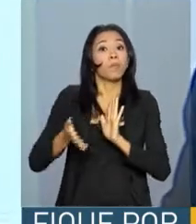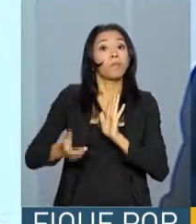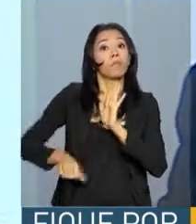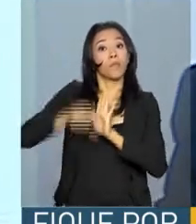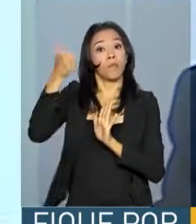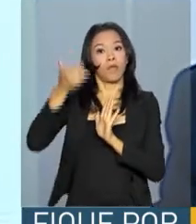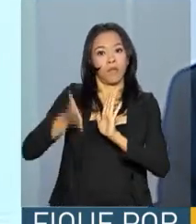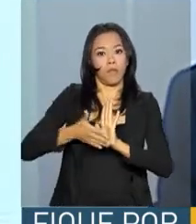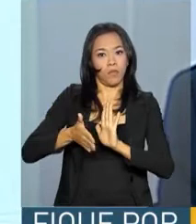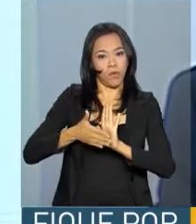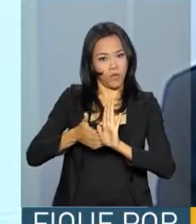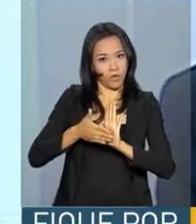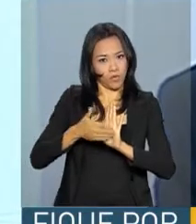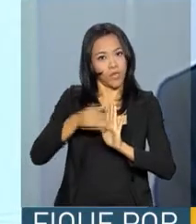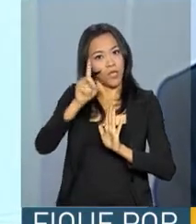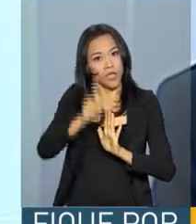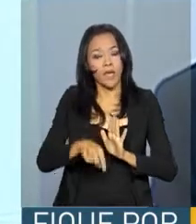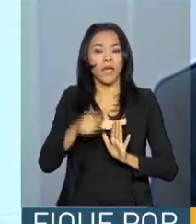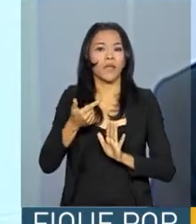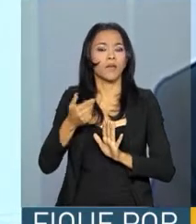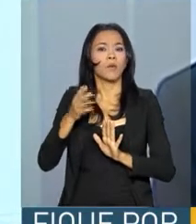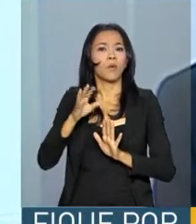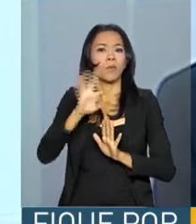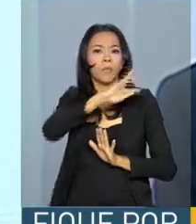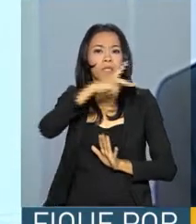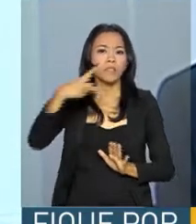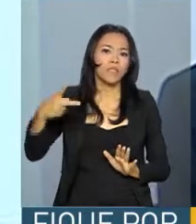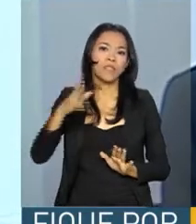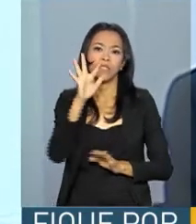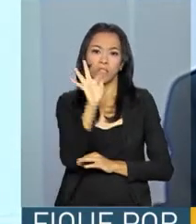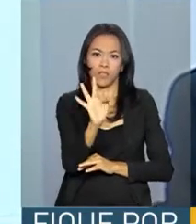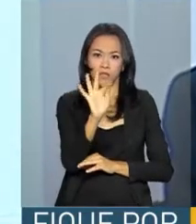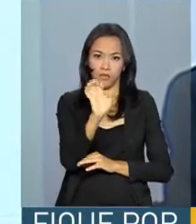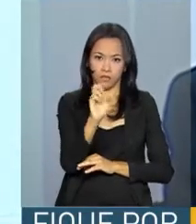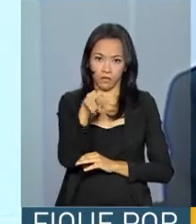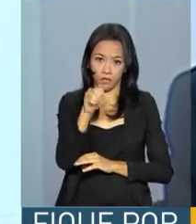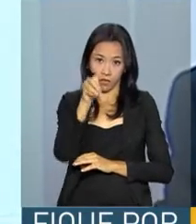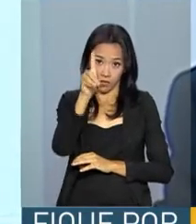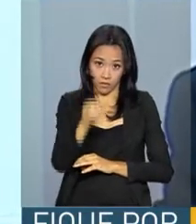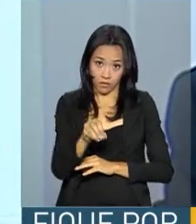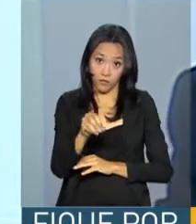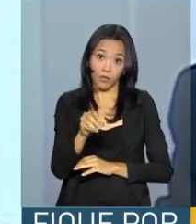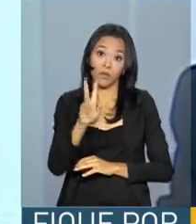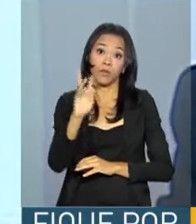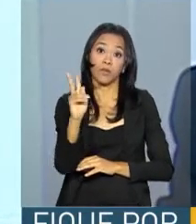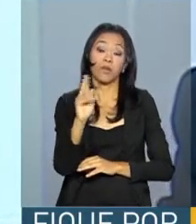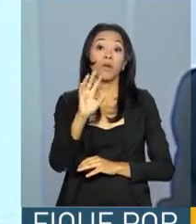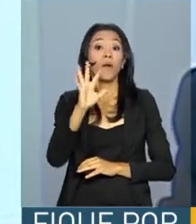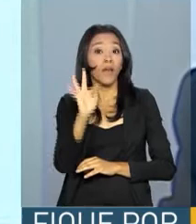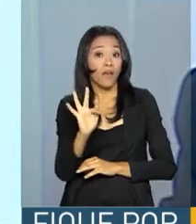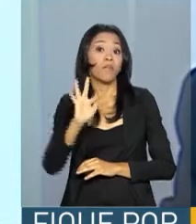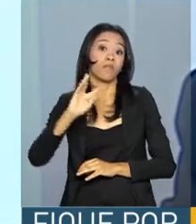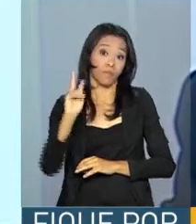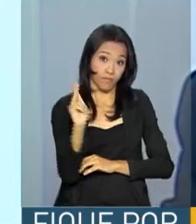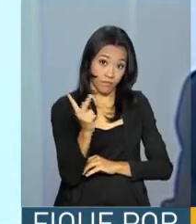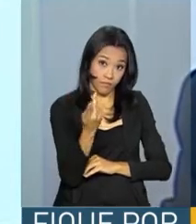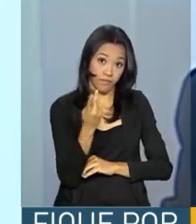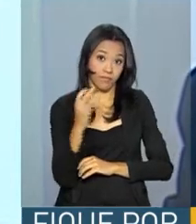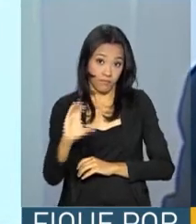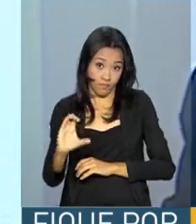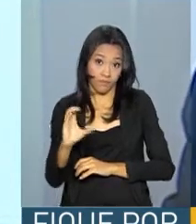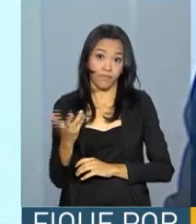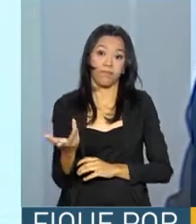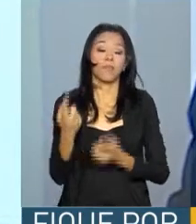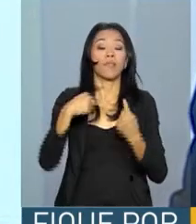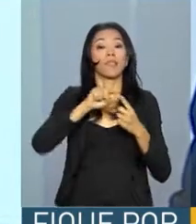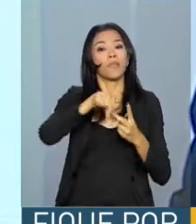Henrique. E até vocês se recordam que perdeu por um voto na primeira votação. Daí fez-se uma emenda aglutinativa, o presidente